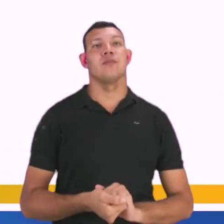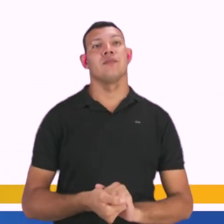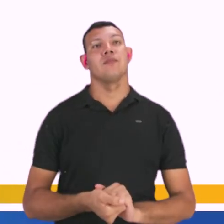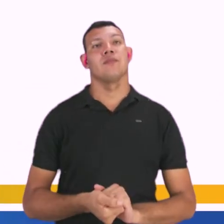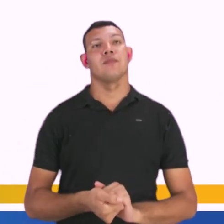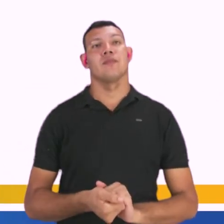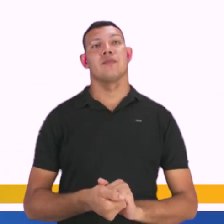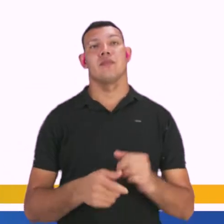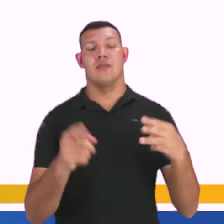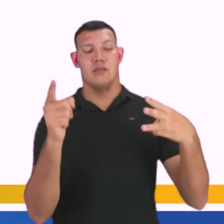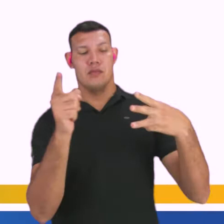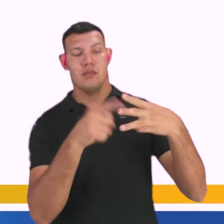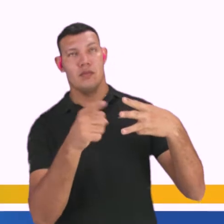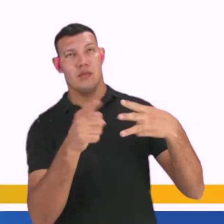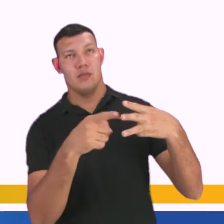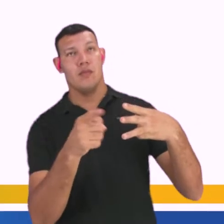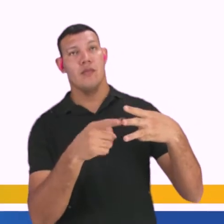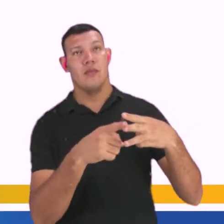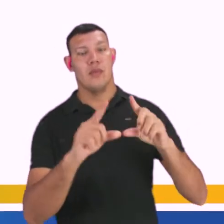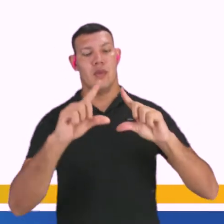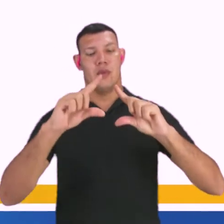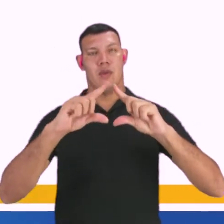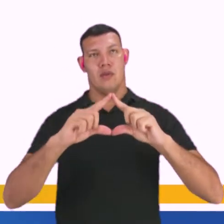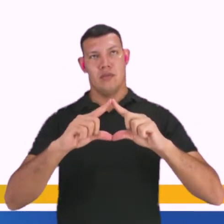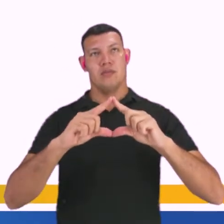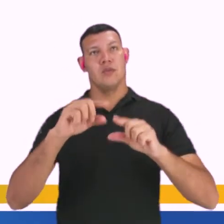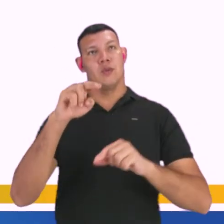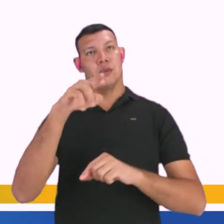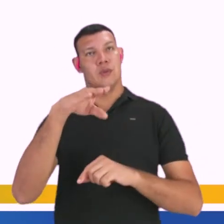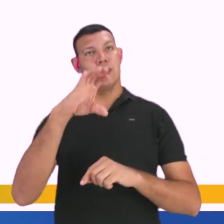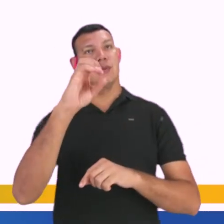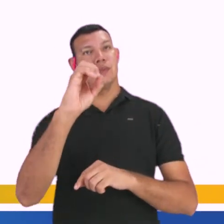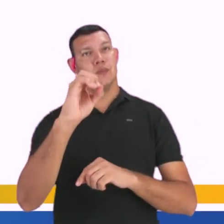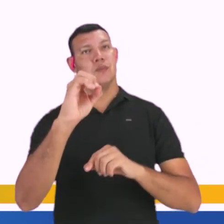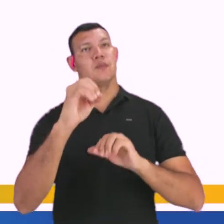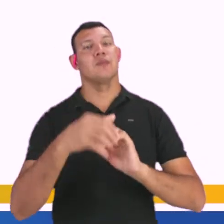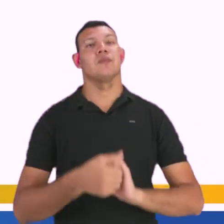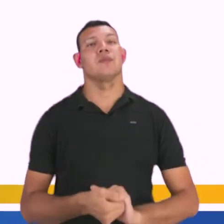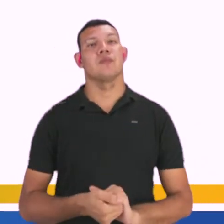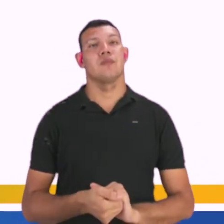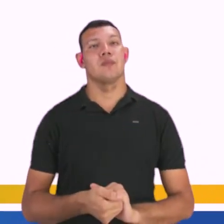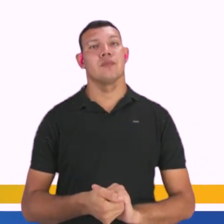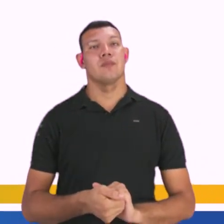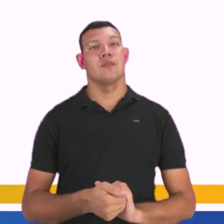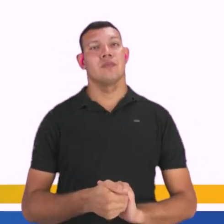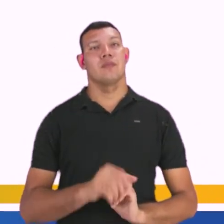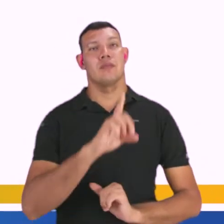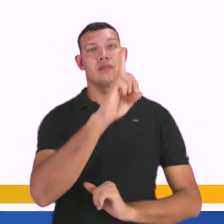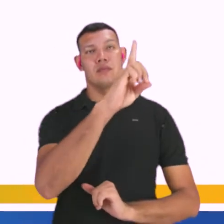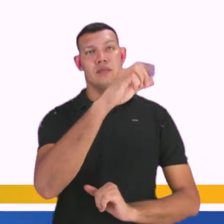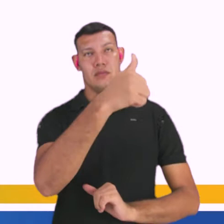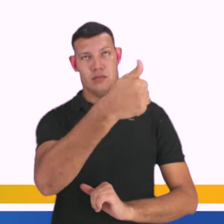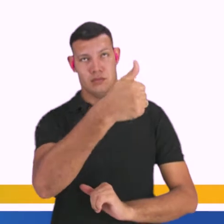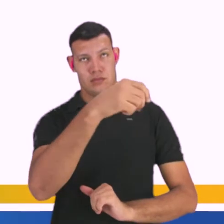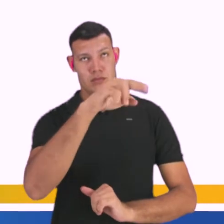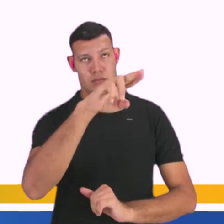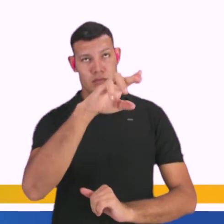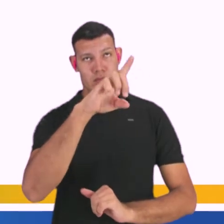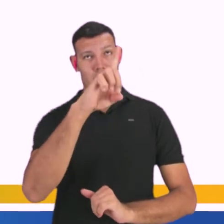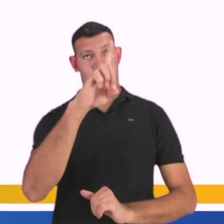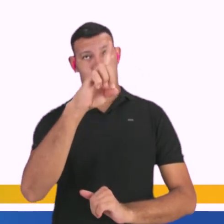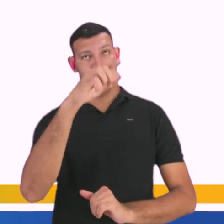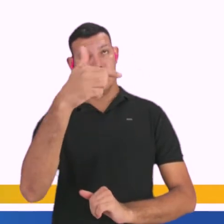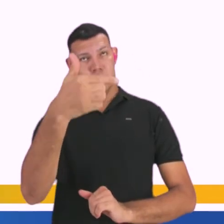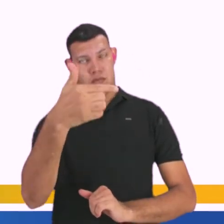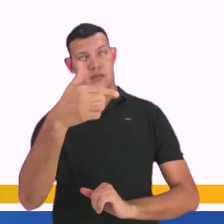é quando o meu determinante é igual as é E aí o meu de um e o de